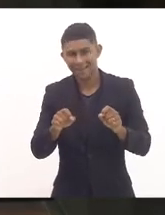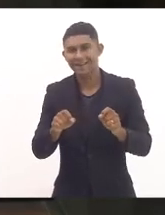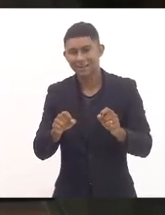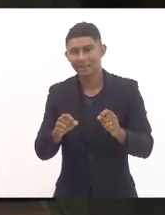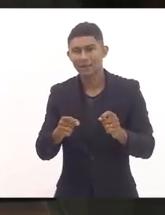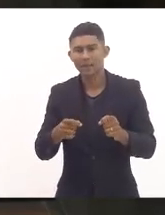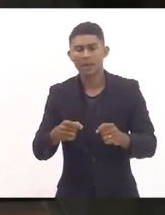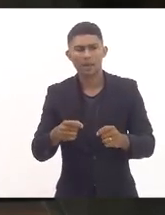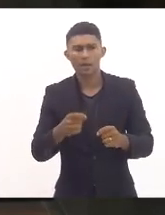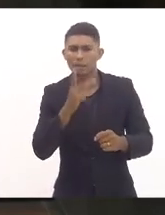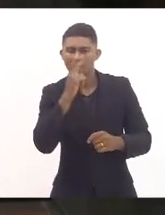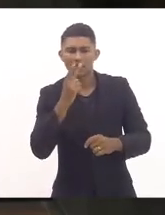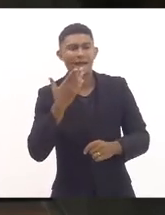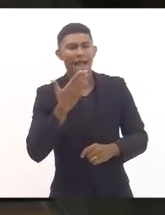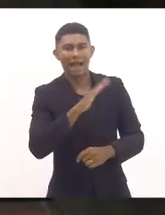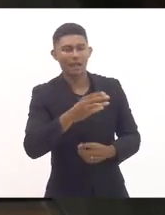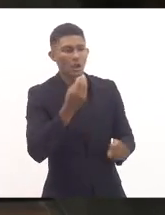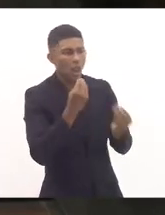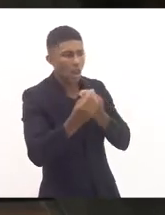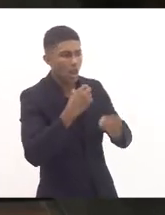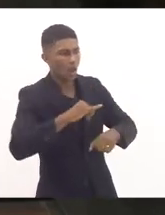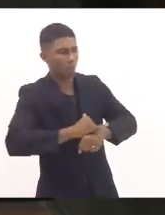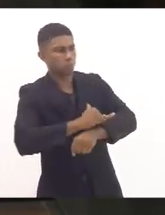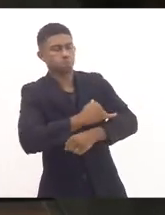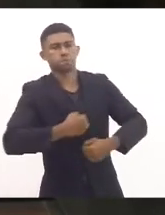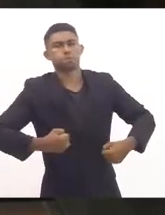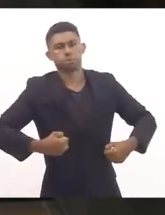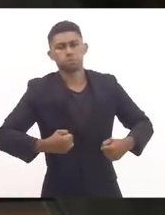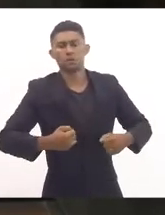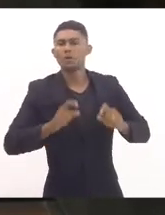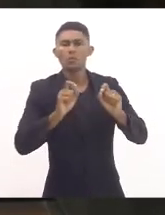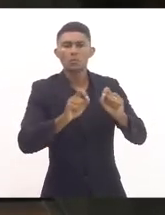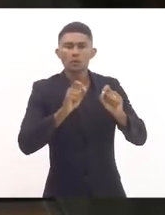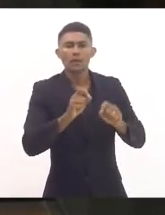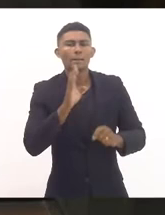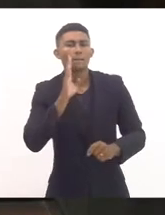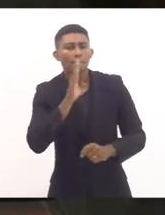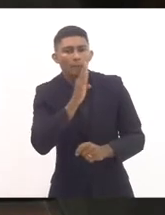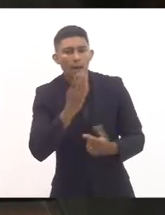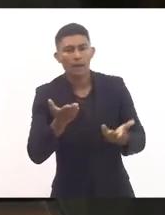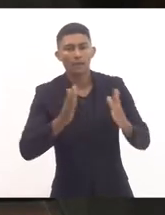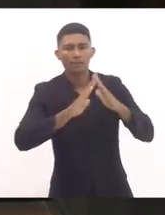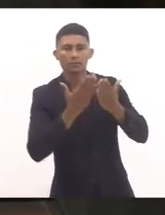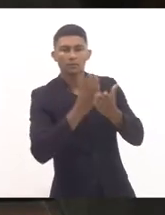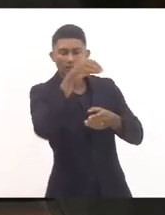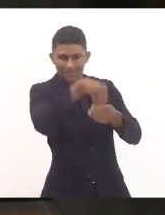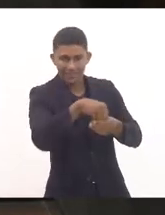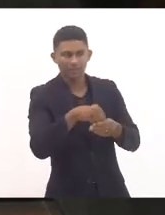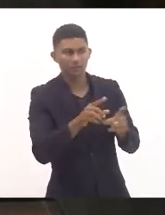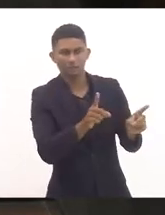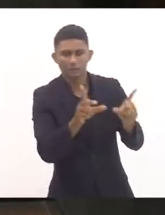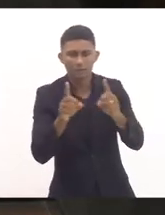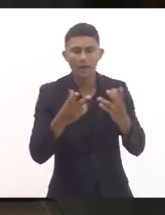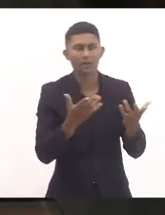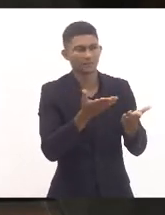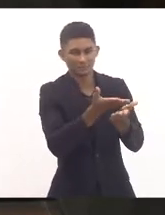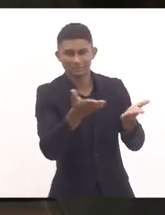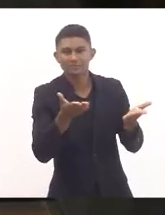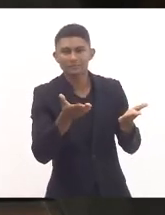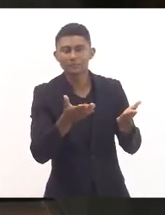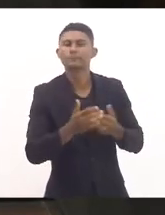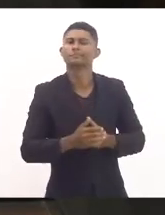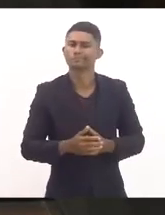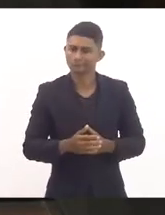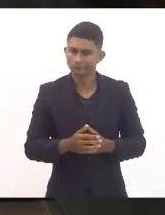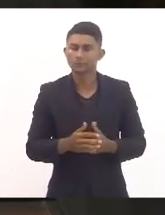obesidade infantil em bares, cantinas e similares instalados em escolas públicas